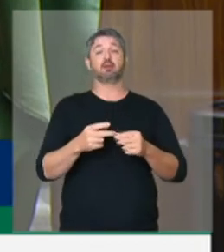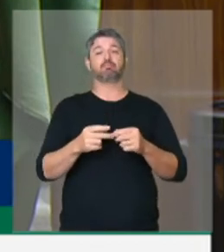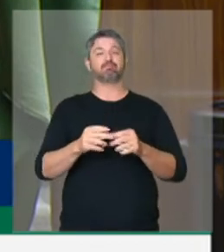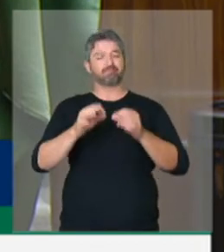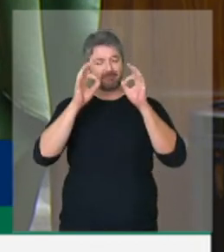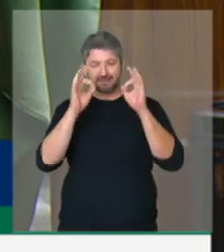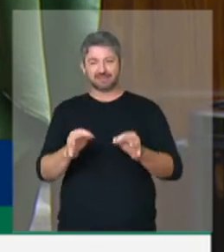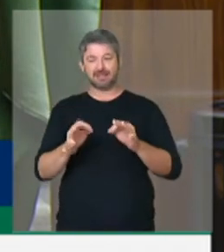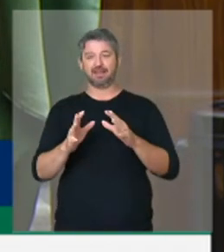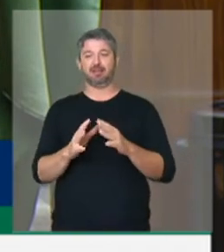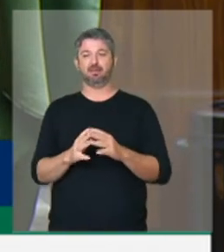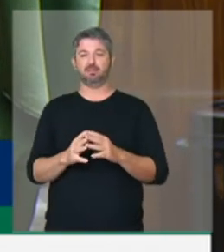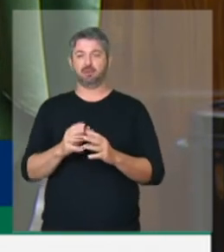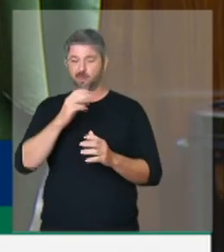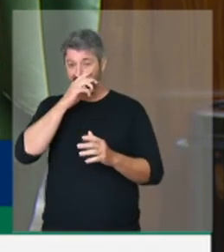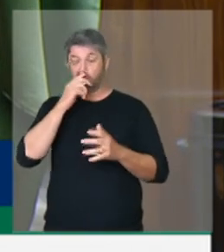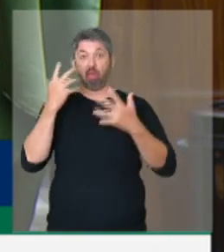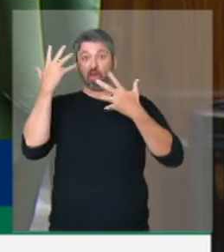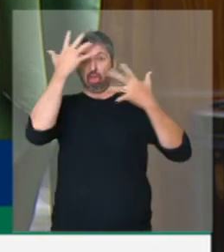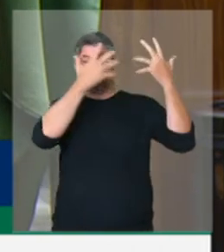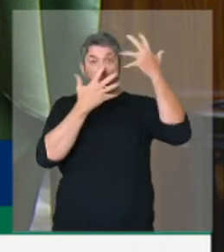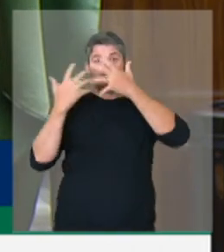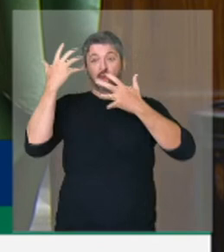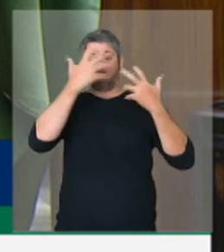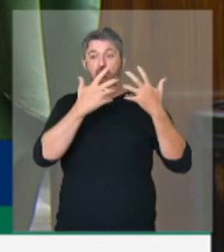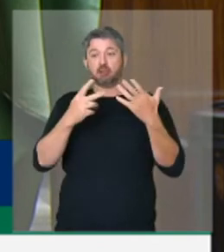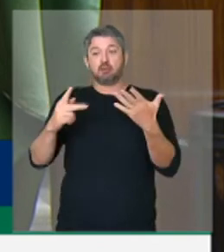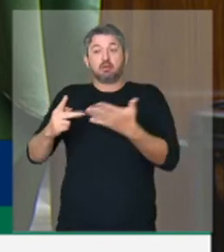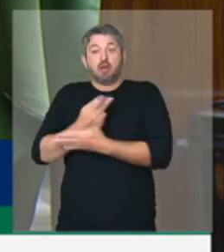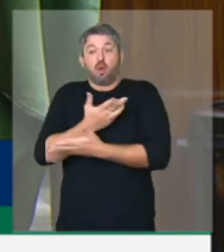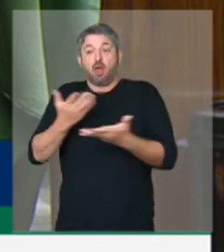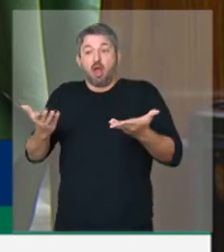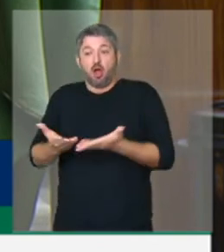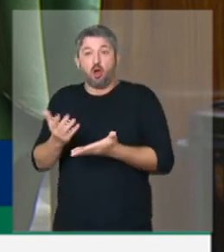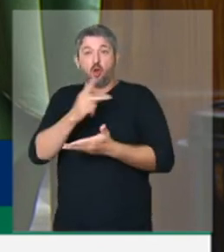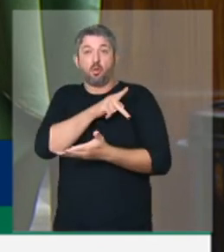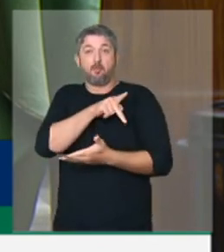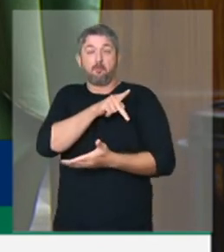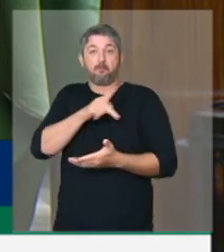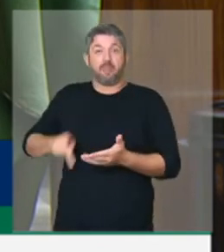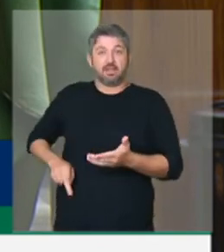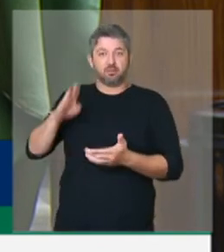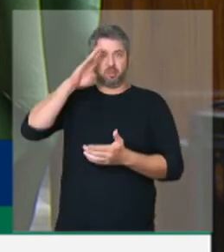Zé Guimarães, do desespero que toma conta do presidente da República.